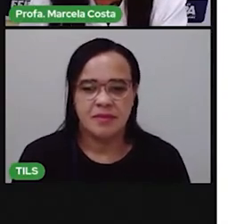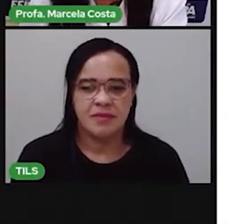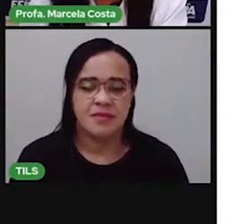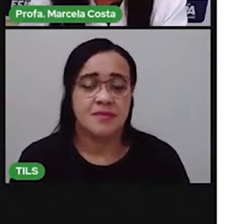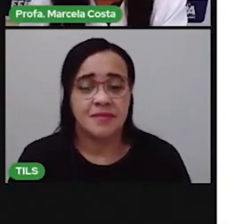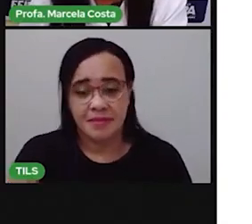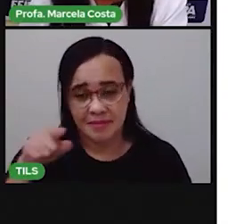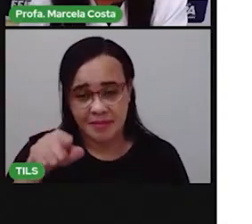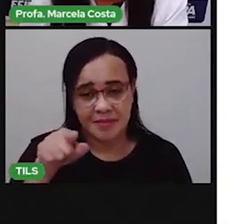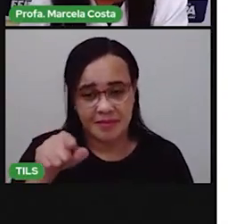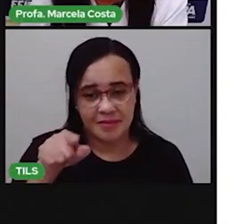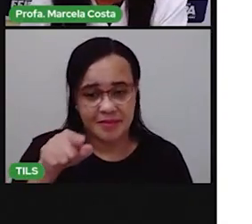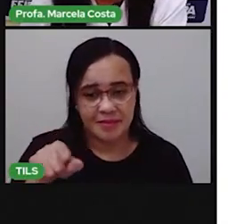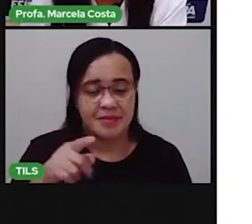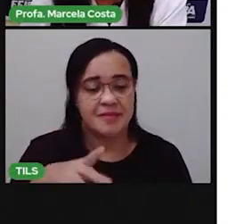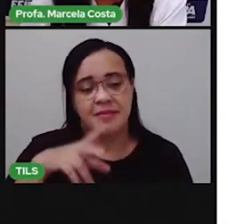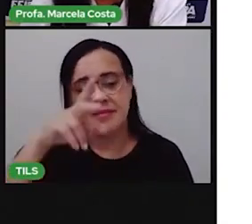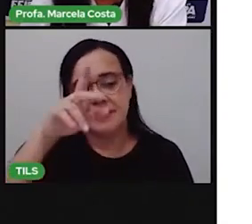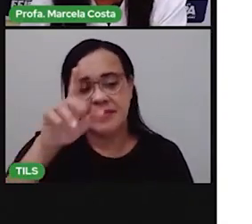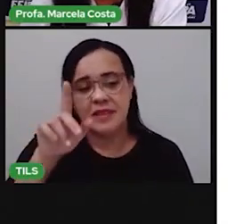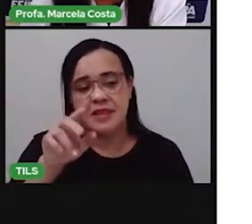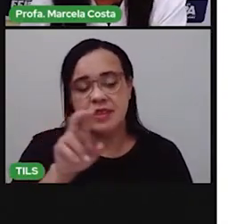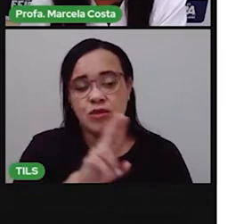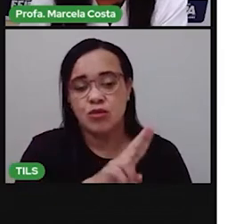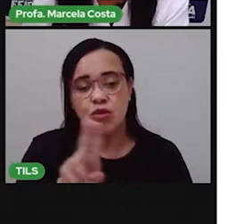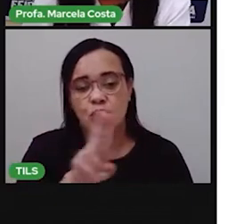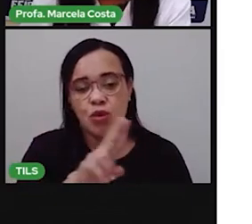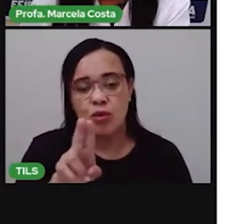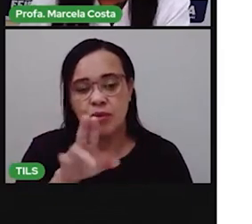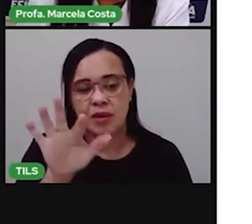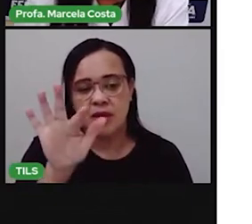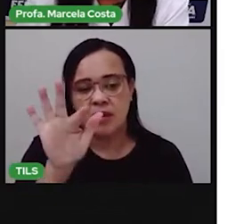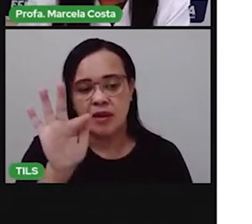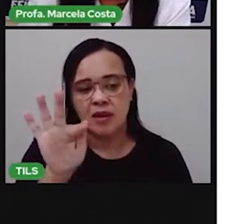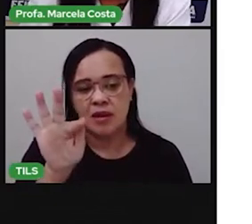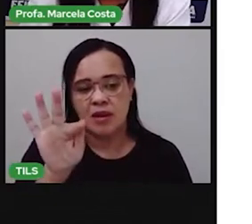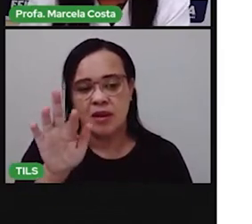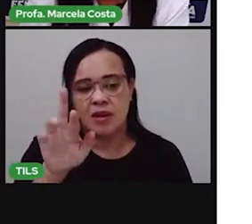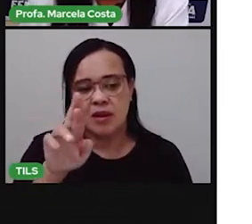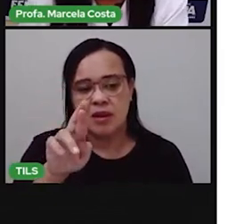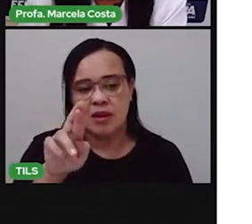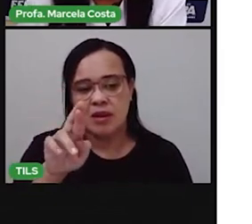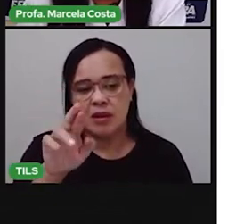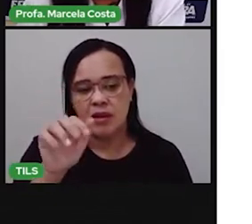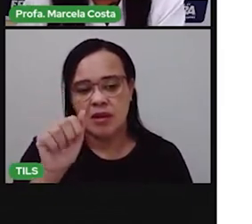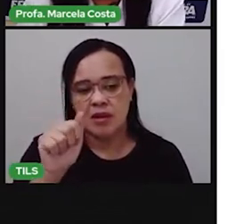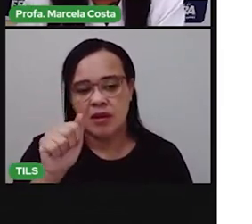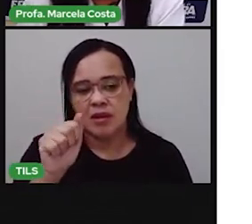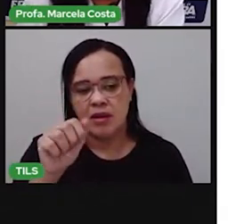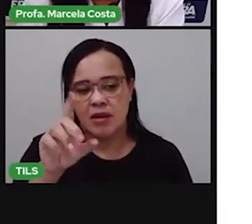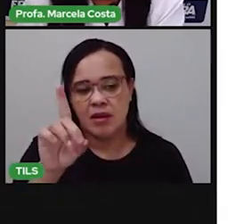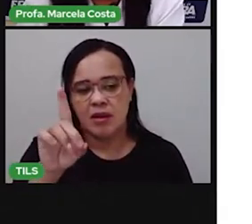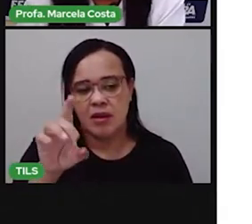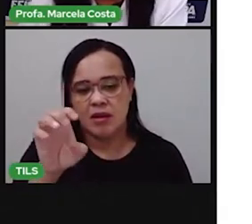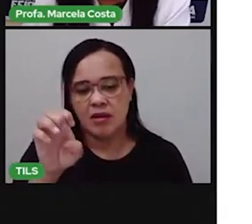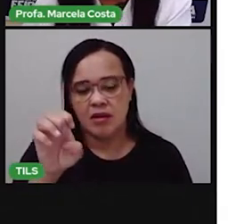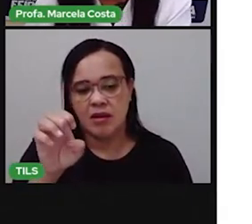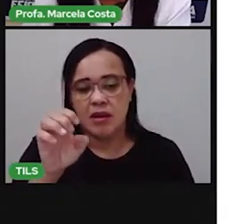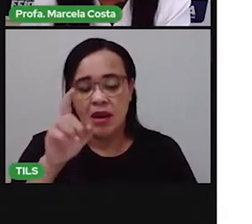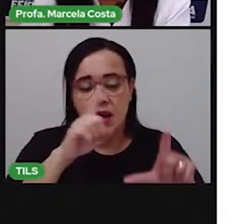É o frade, não é isso? Frade. Olha, iniciado com a letra